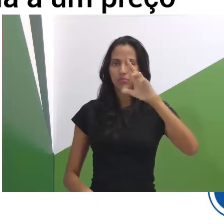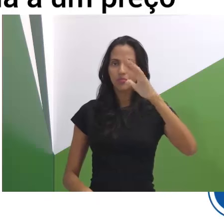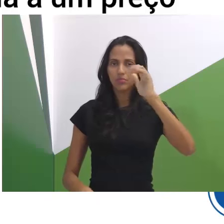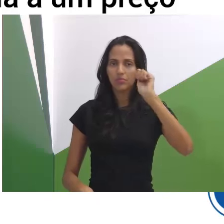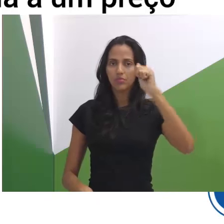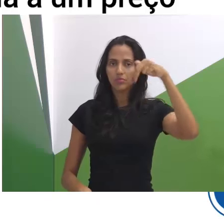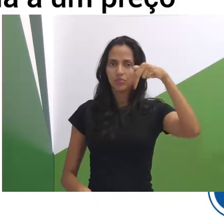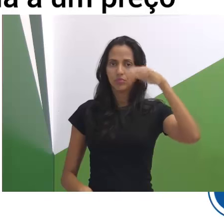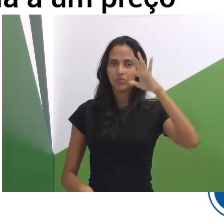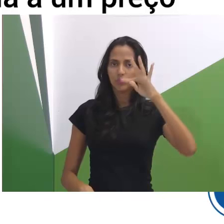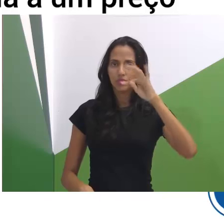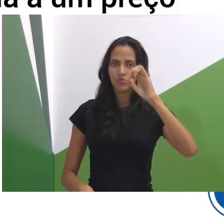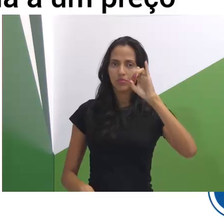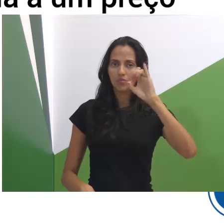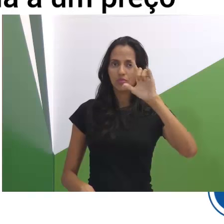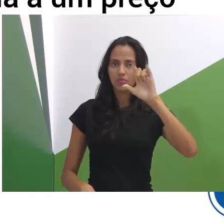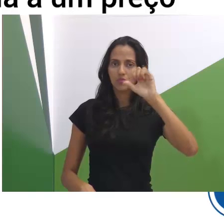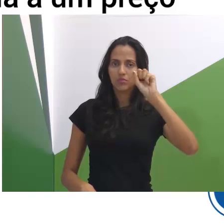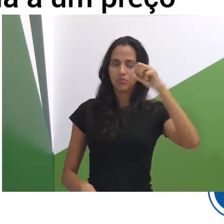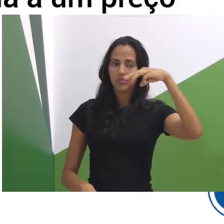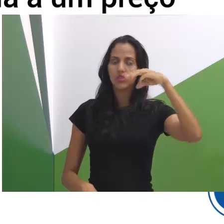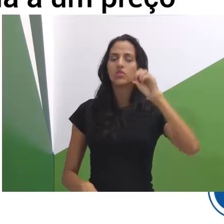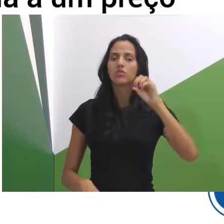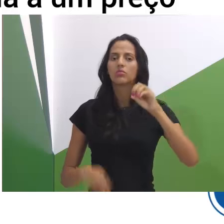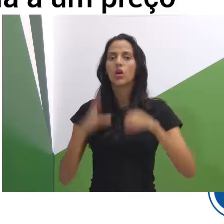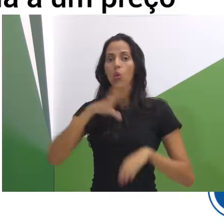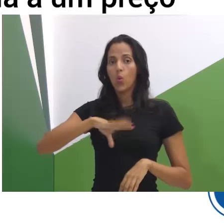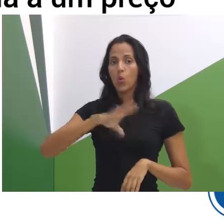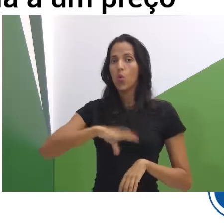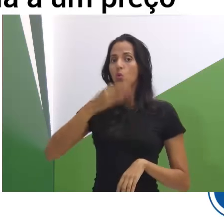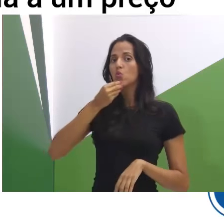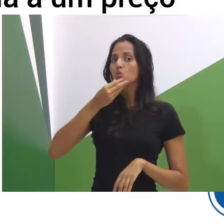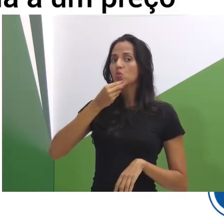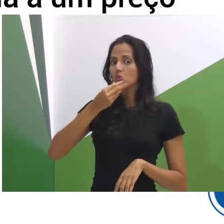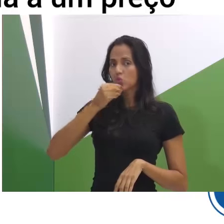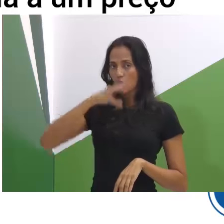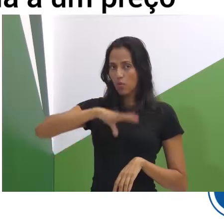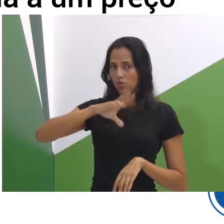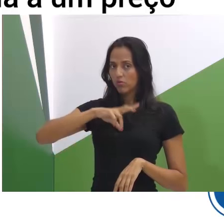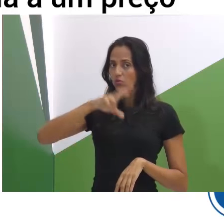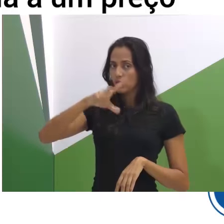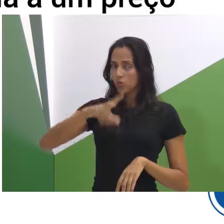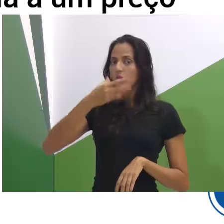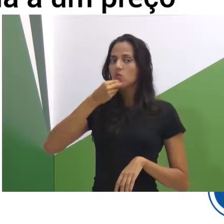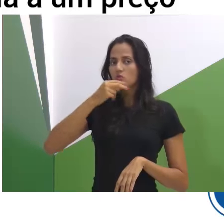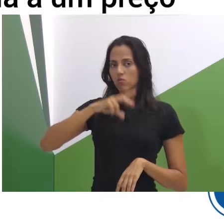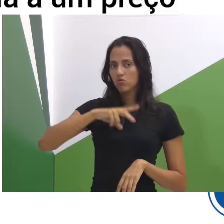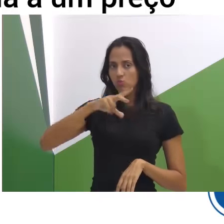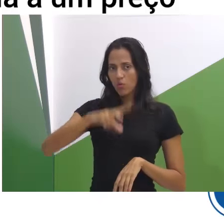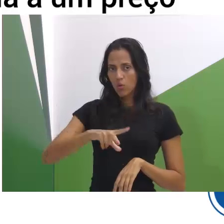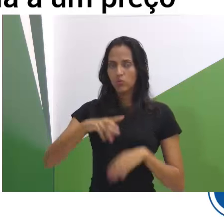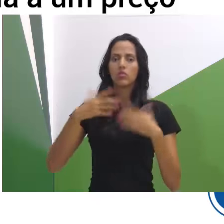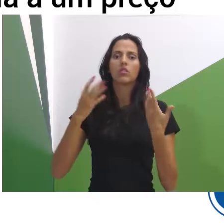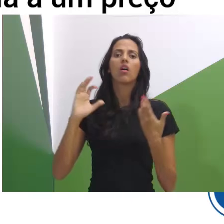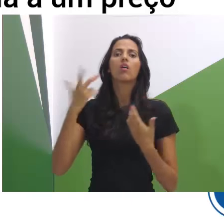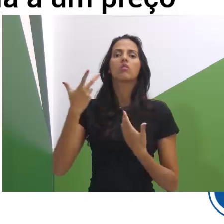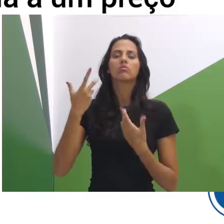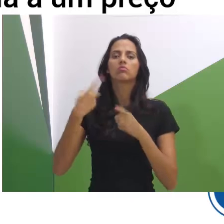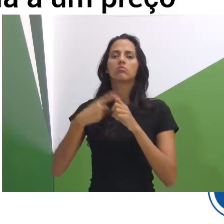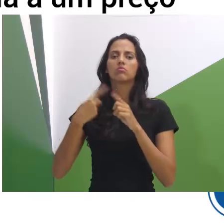A costa E levar os africanos Escravizados Para vender na Europa Então A grande diferença Da escravidão